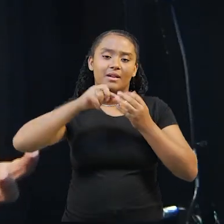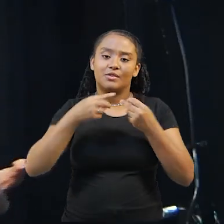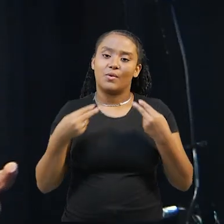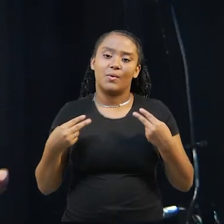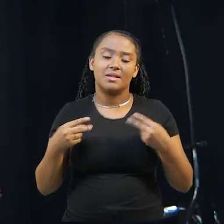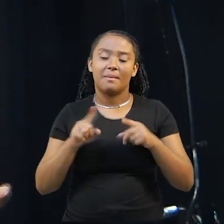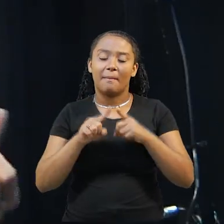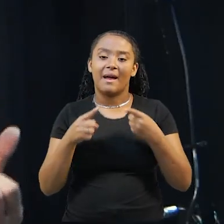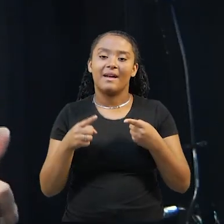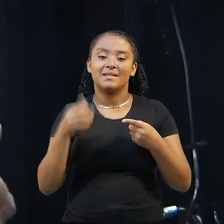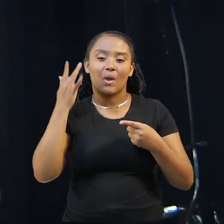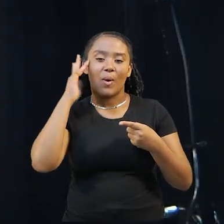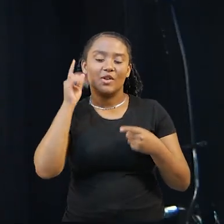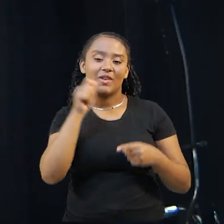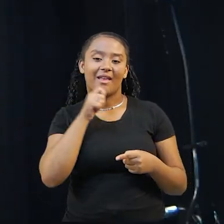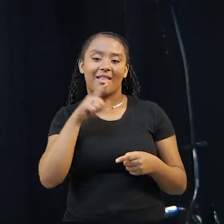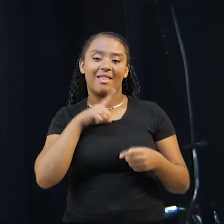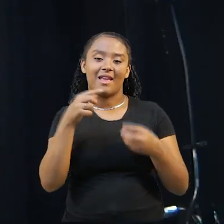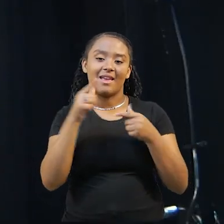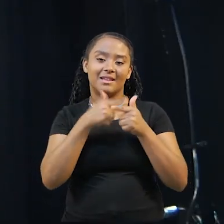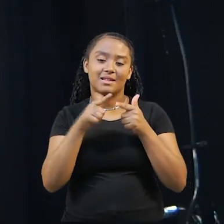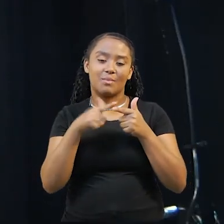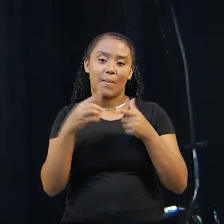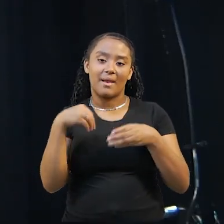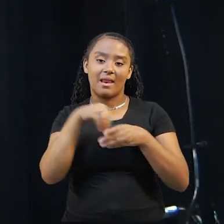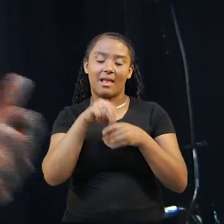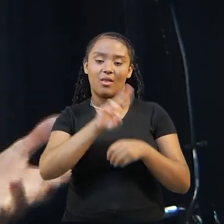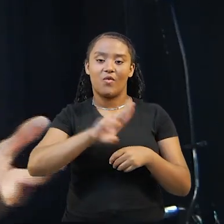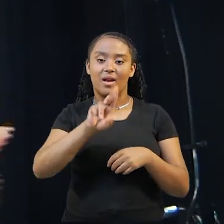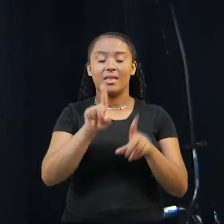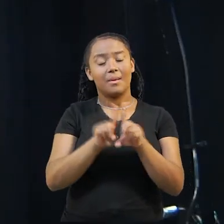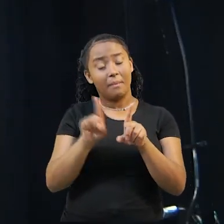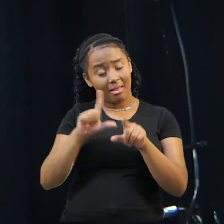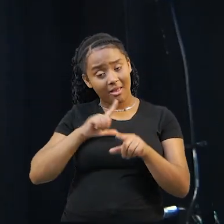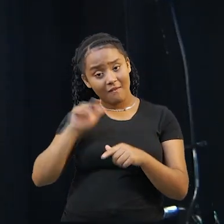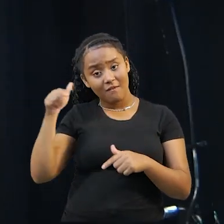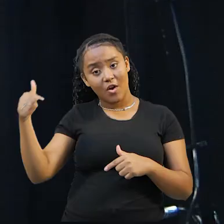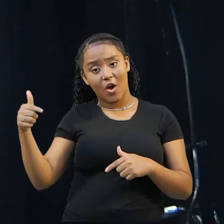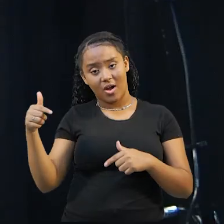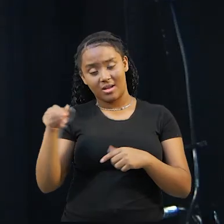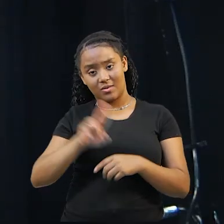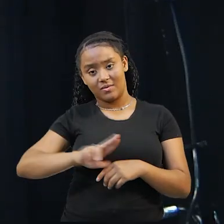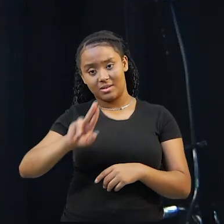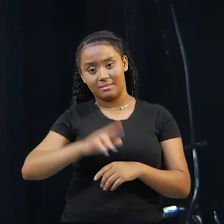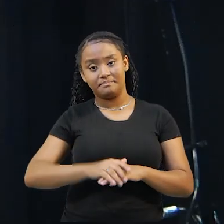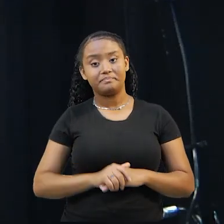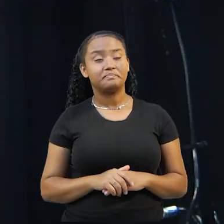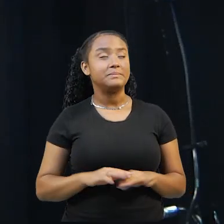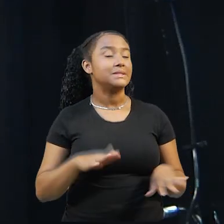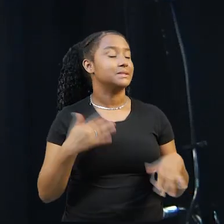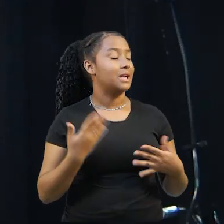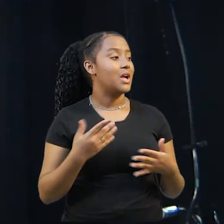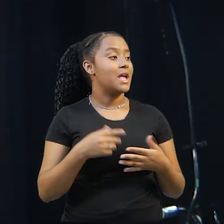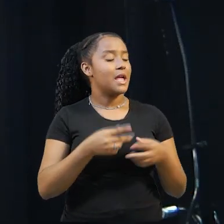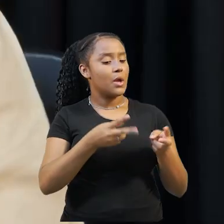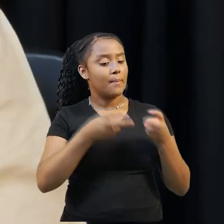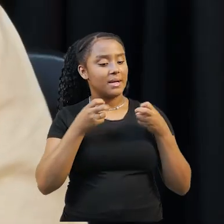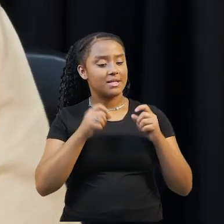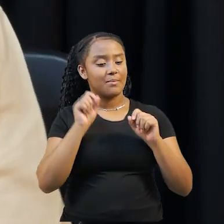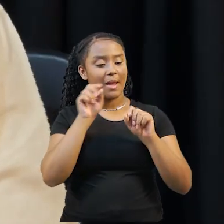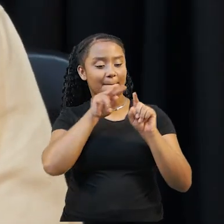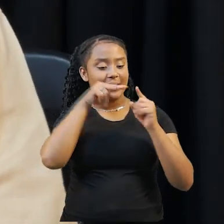ainda existem. Existem dentro da universidade, existem fora da universidade, né? Eu vejo